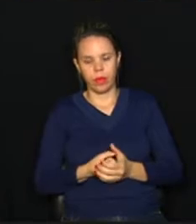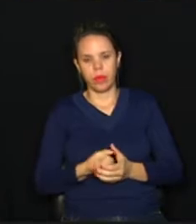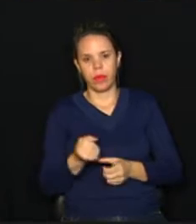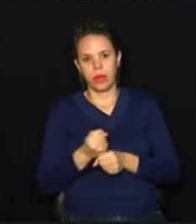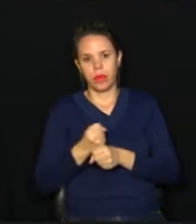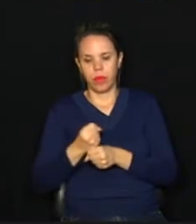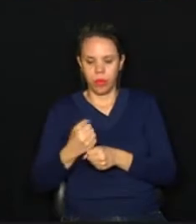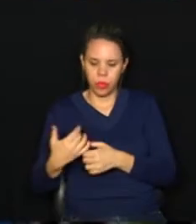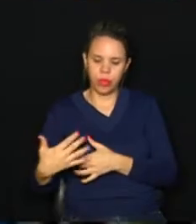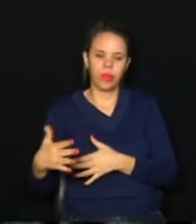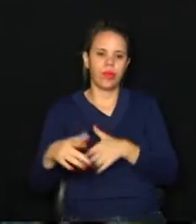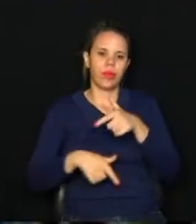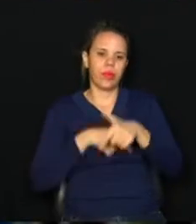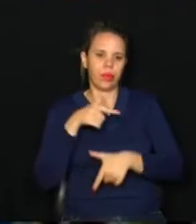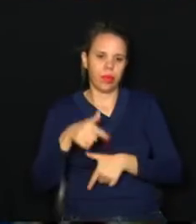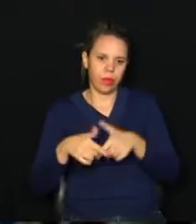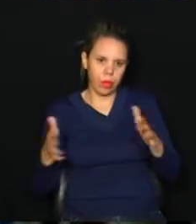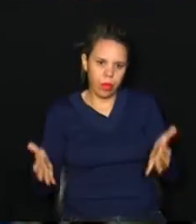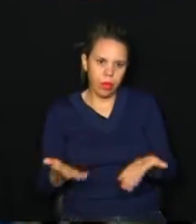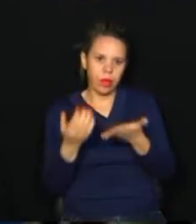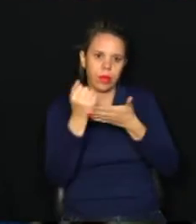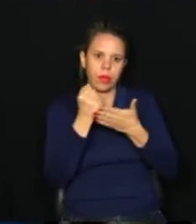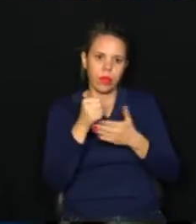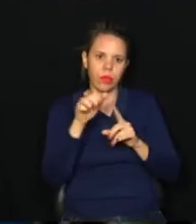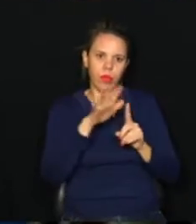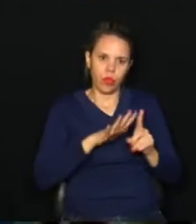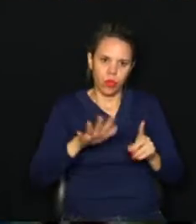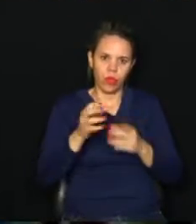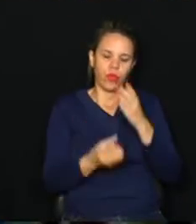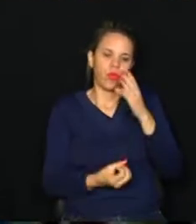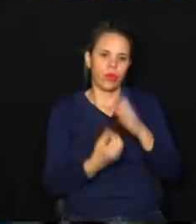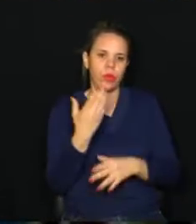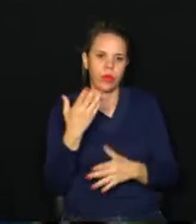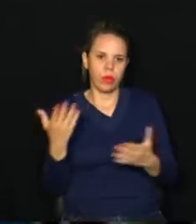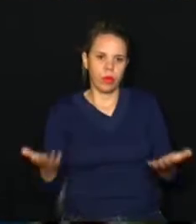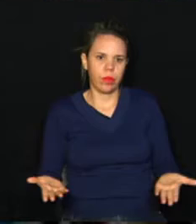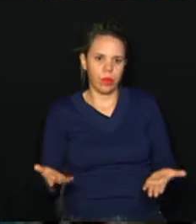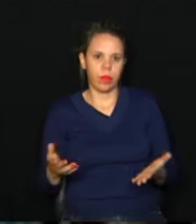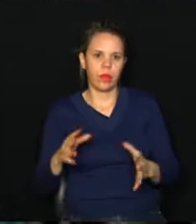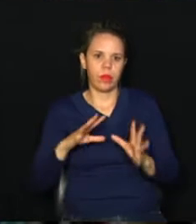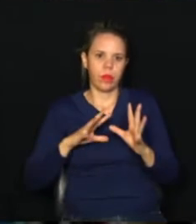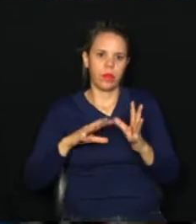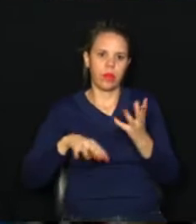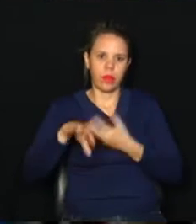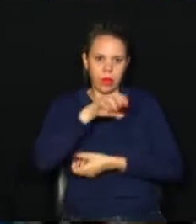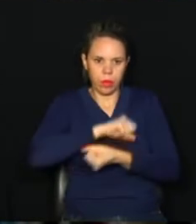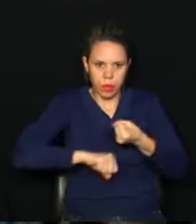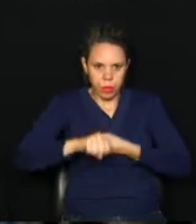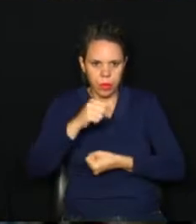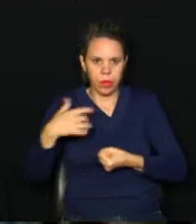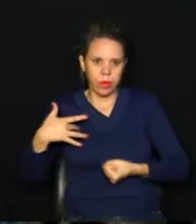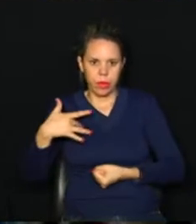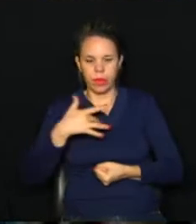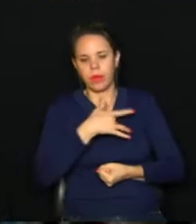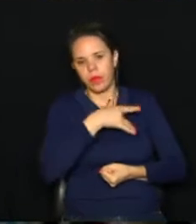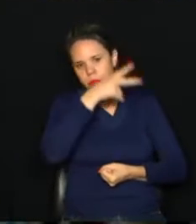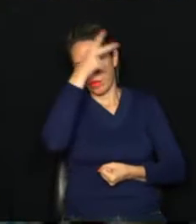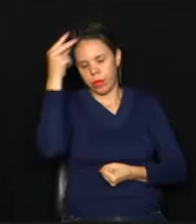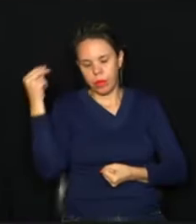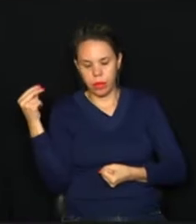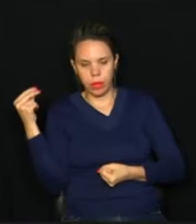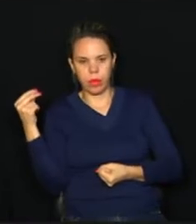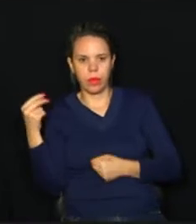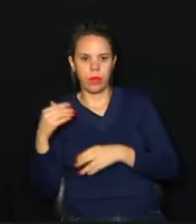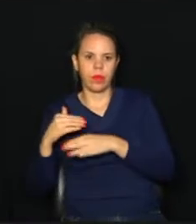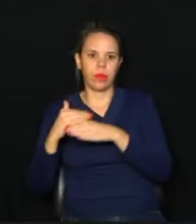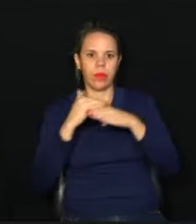centenários, que trabalham em prol da sociedade, gerando riqueza, sustentabilidade, saúde pública e